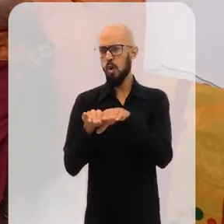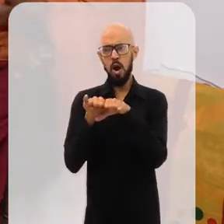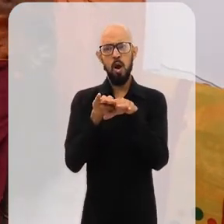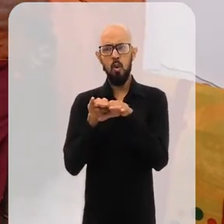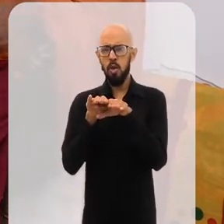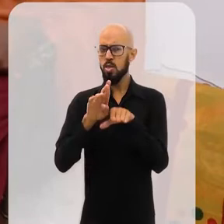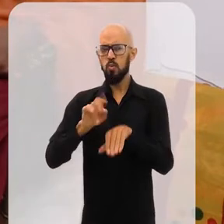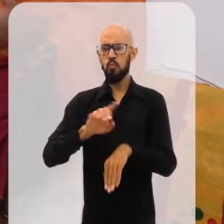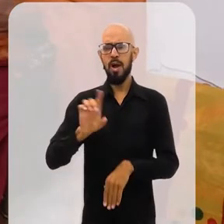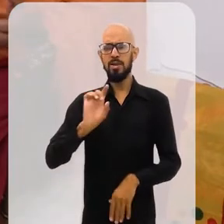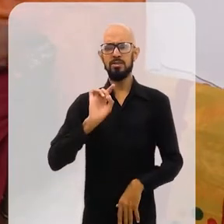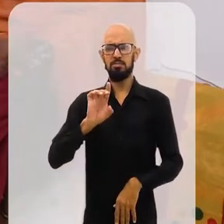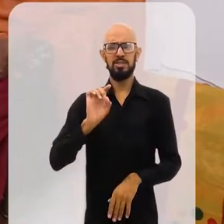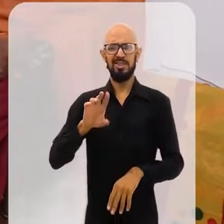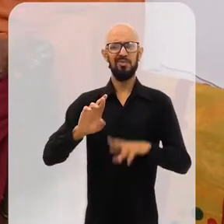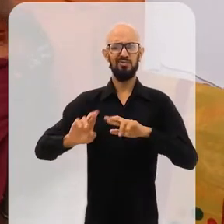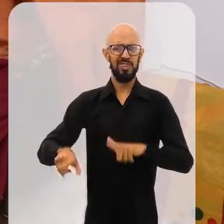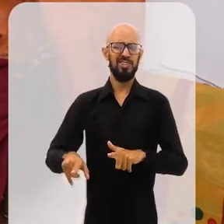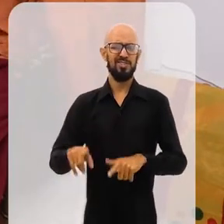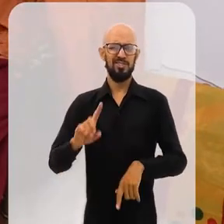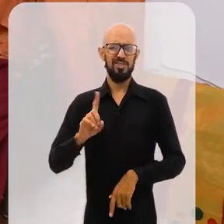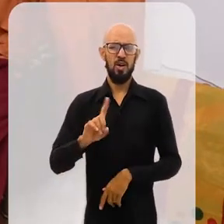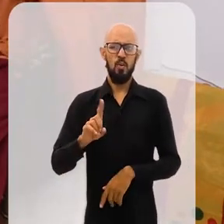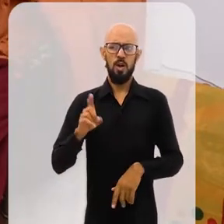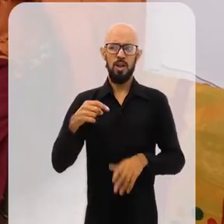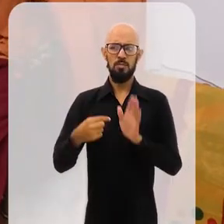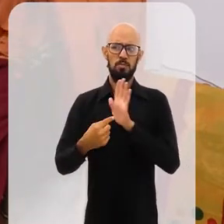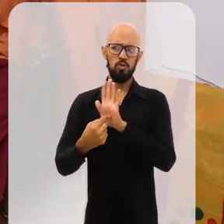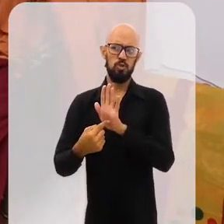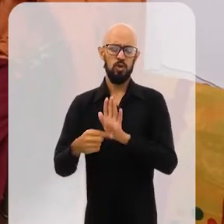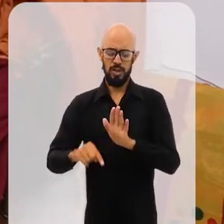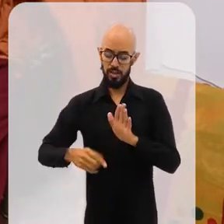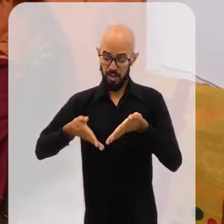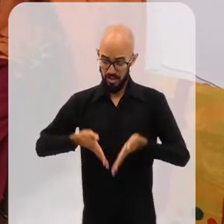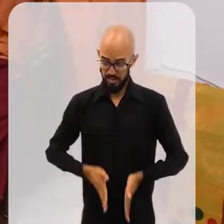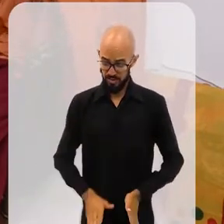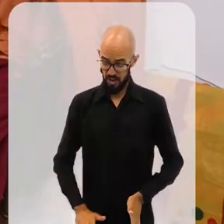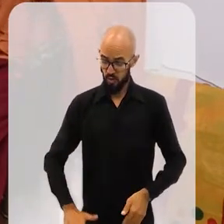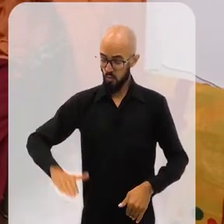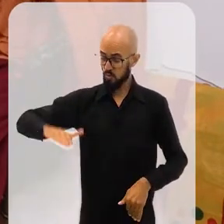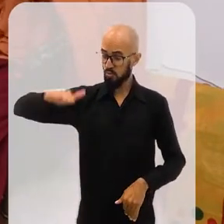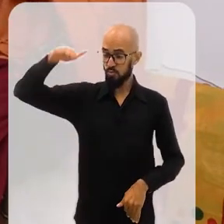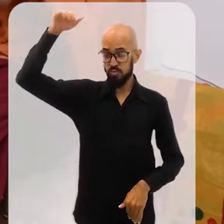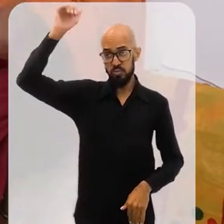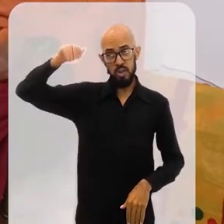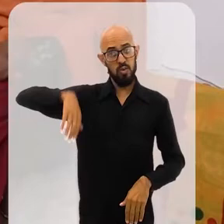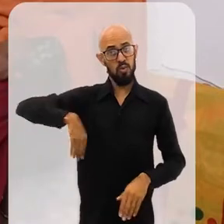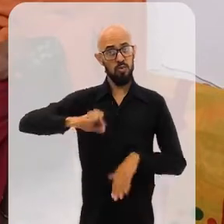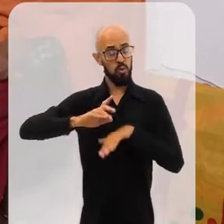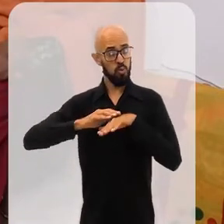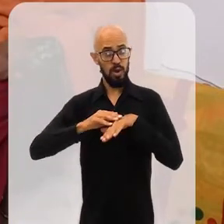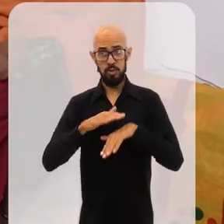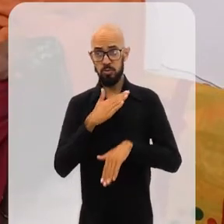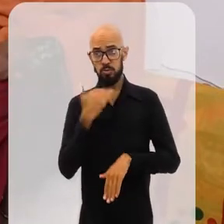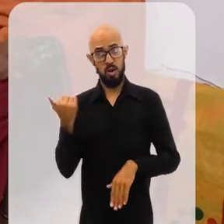não mostrou que era um ser especial e diferente. Ele mostrou que ele nasceu, que ele envelheceu, que ele adoeceu e